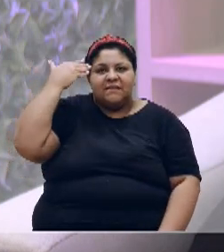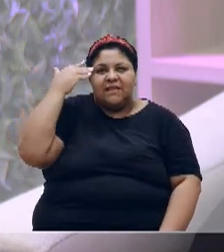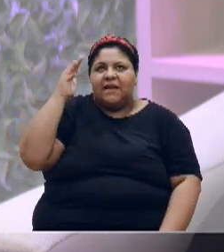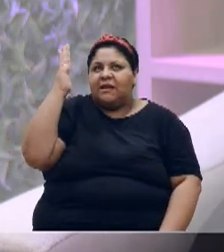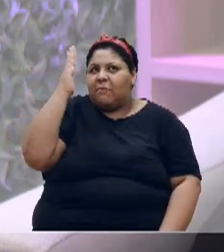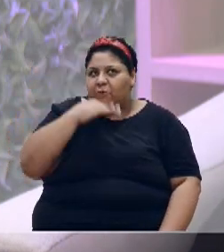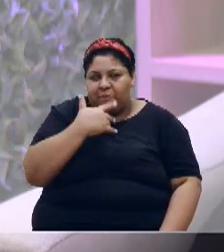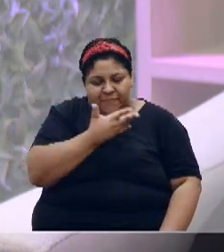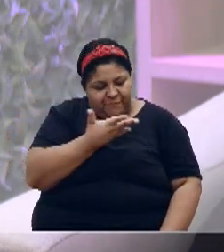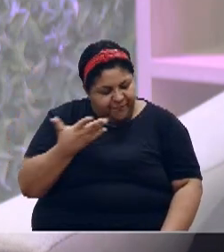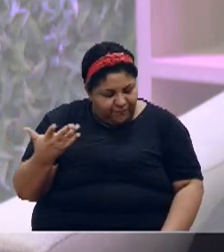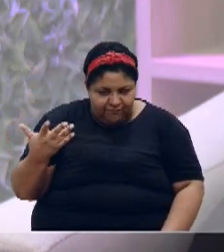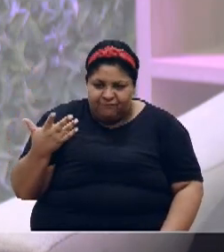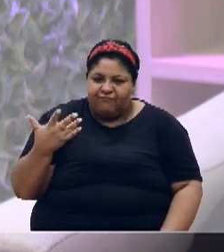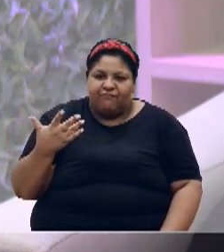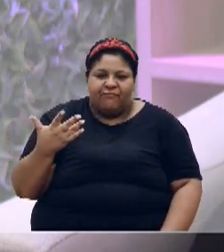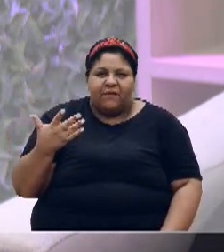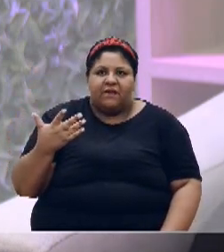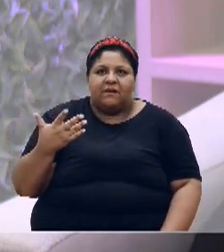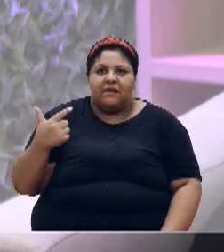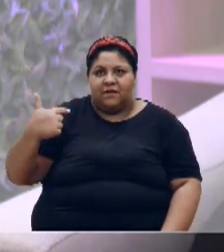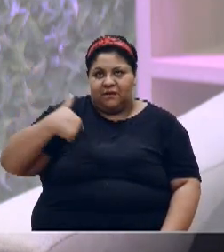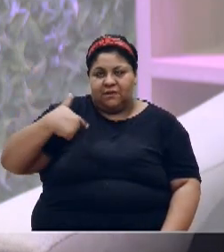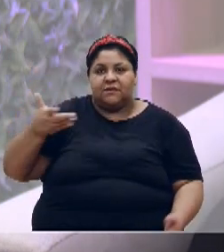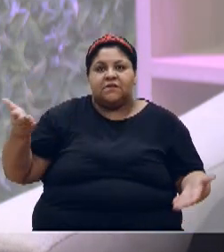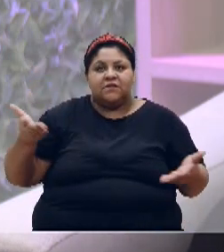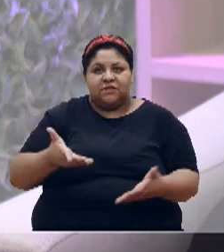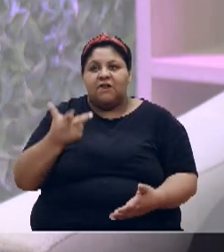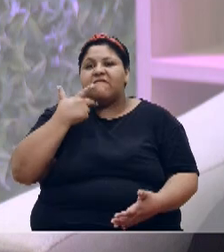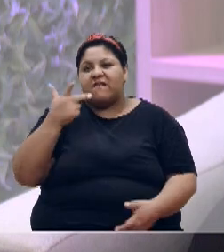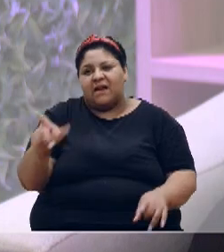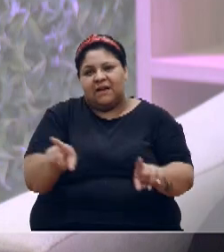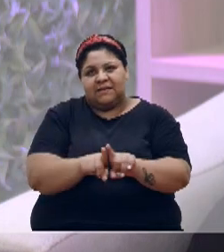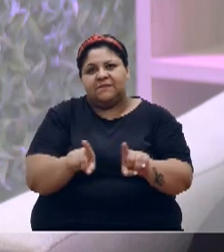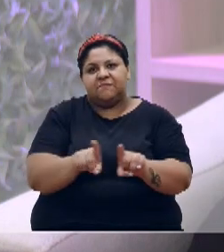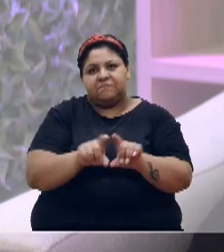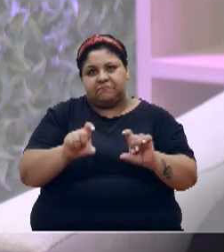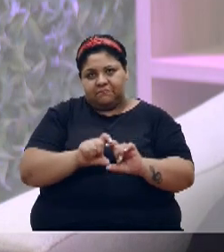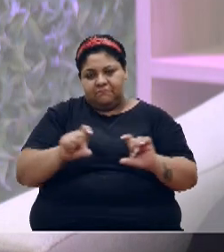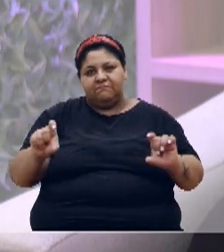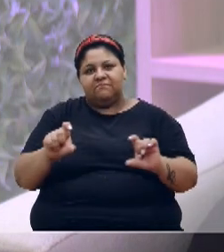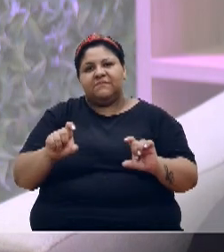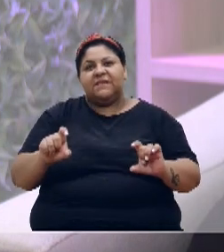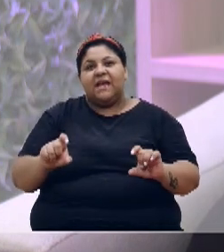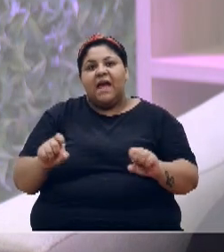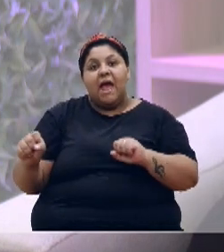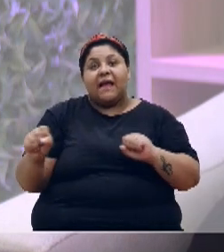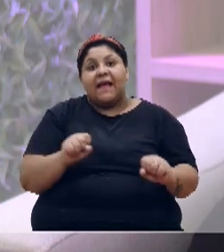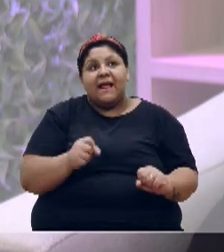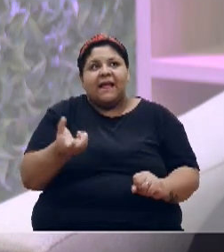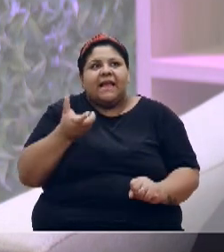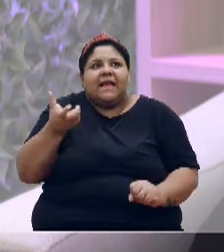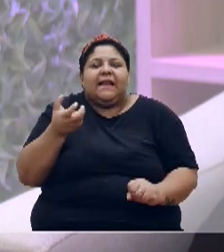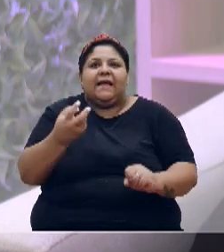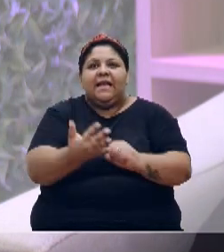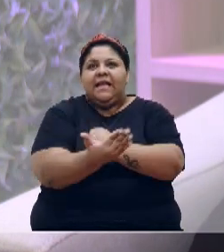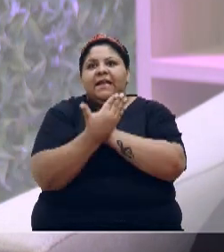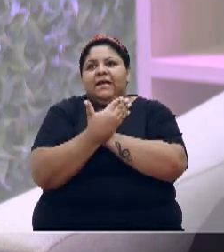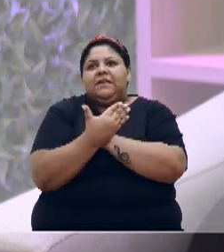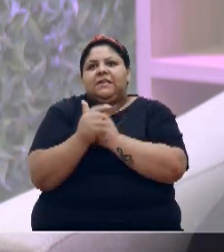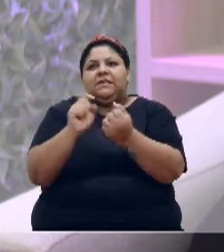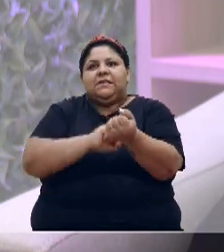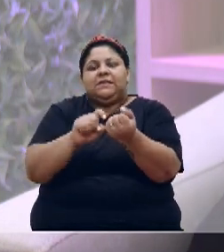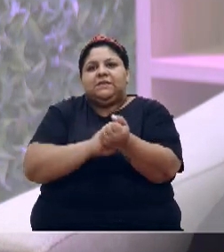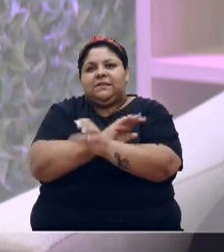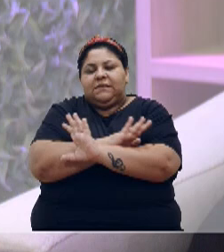E eu sei que não é... As pessoas... Eu já devo ter cometido esse tipo de frase. É na ânsia de querer ajudar e tirar a dor, na ânsia né? de querer ajudar e